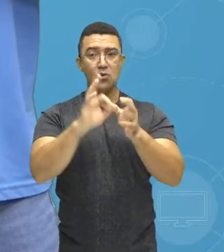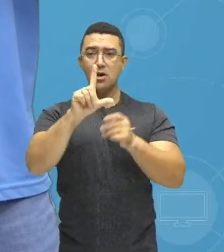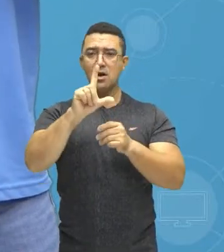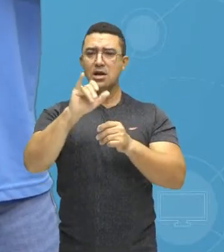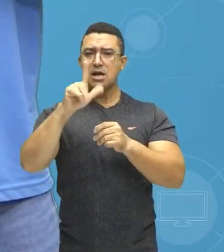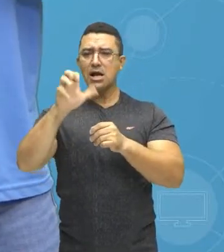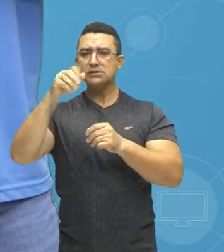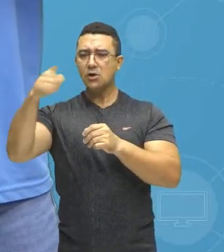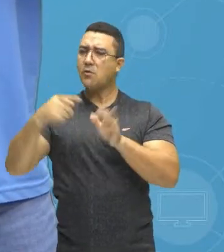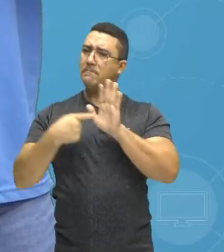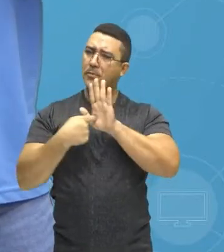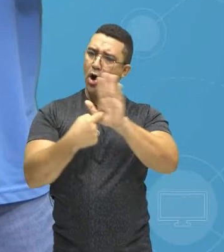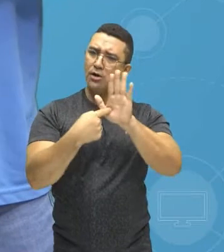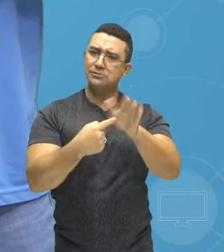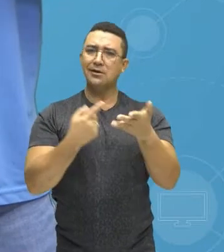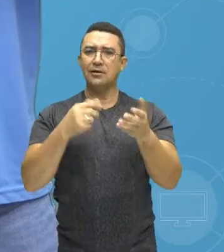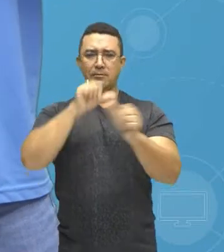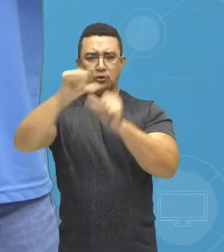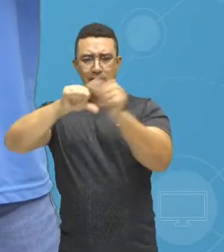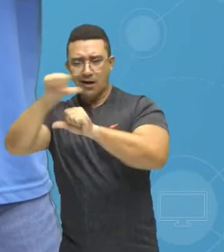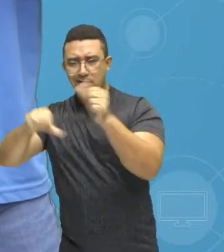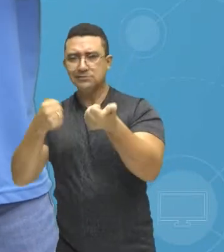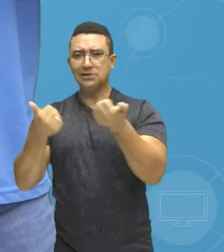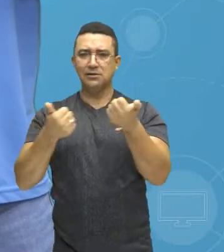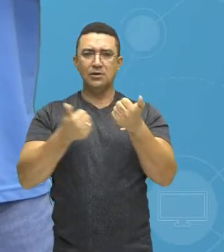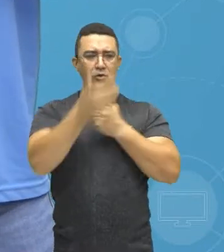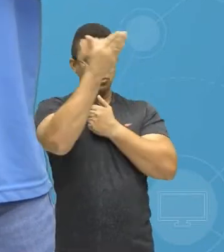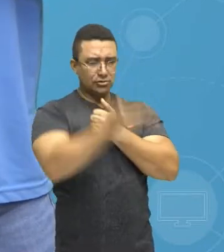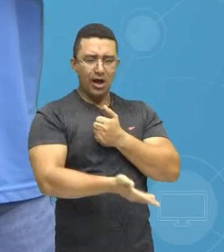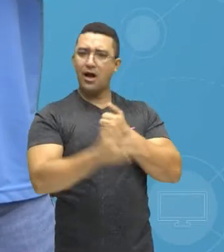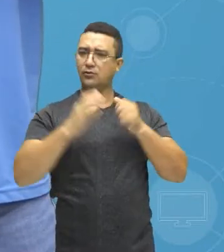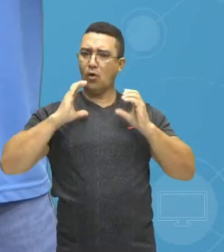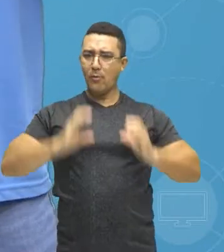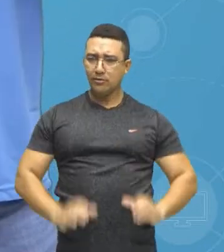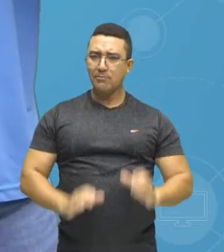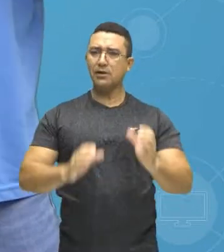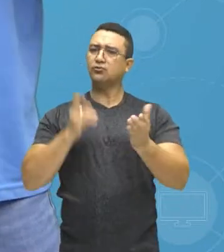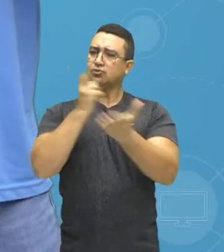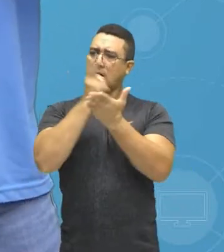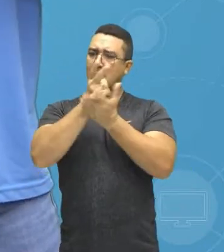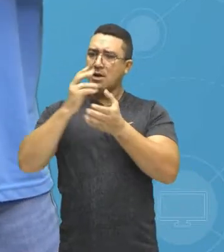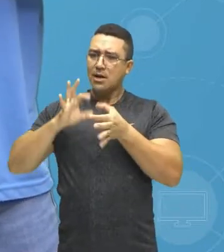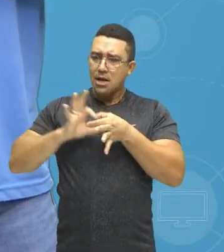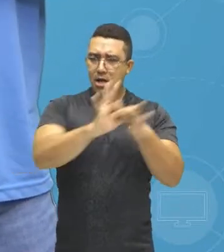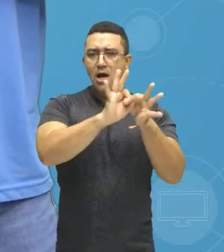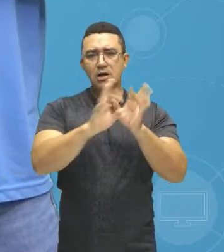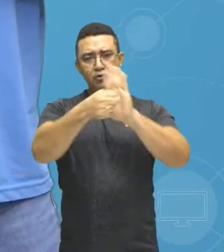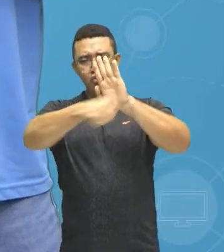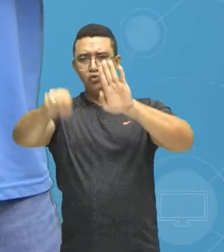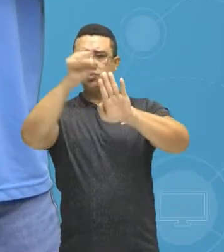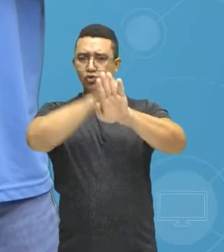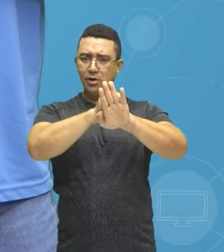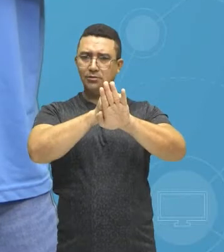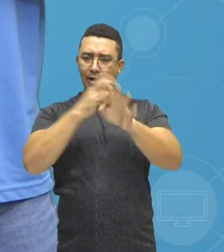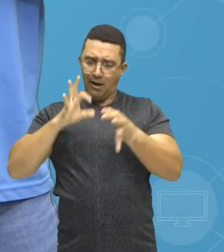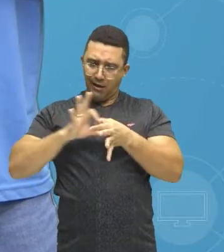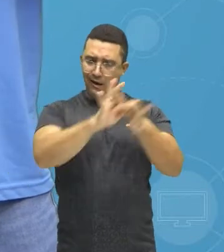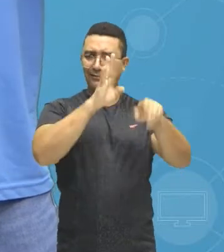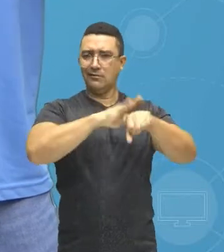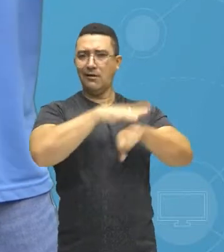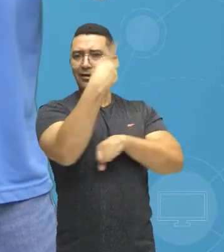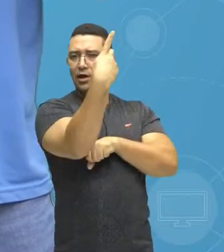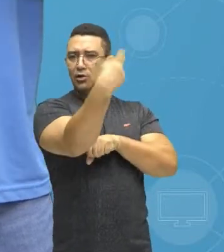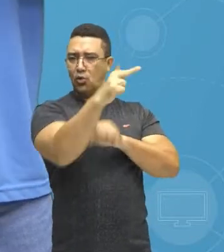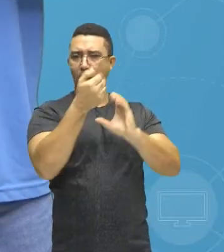de estado aparente, de mudança de estado e tudo mais. Sempre ligando o sujeito à sua